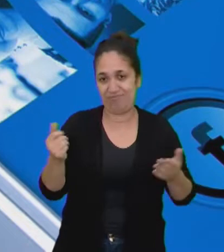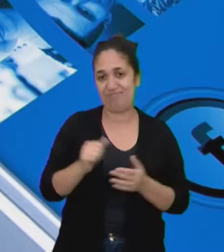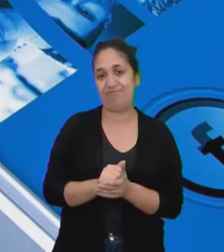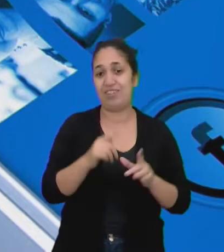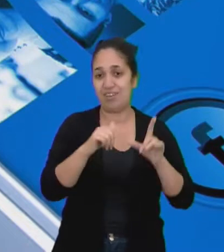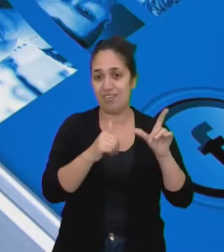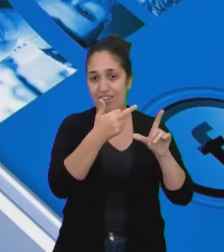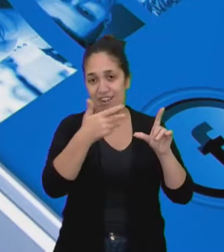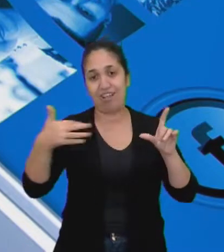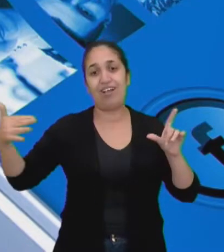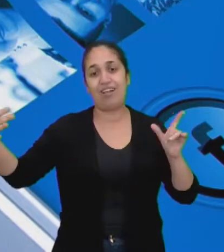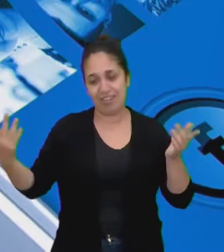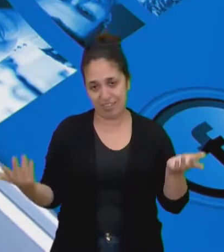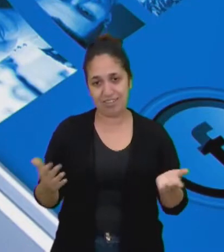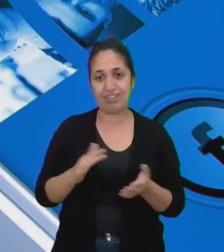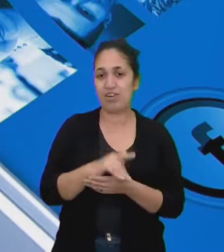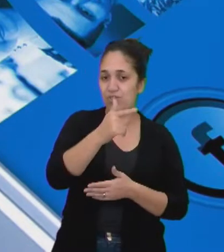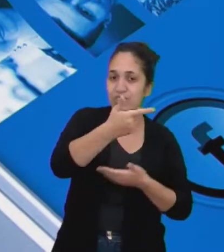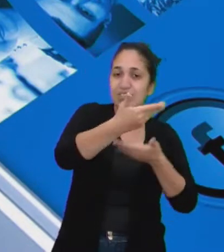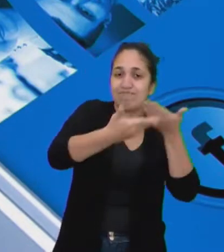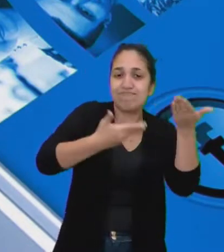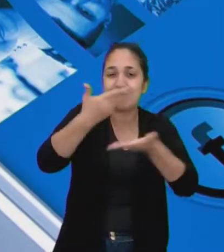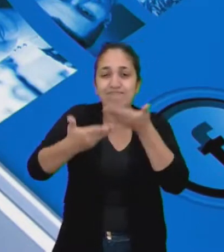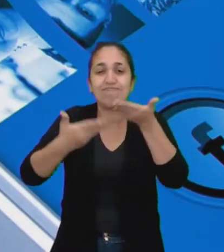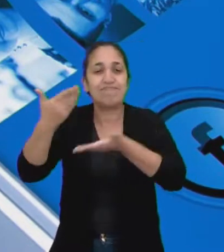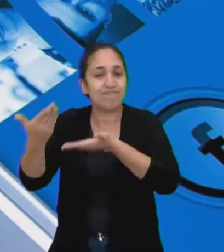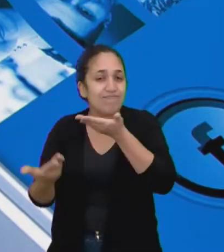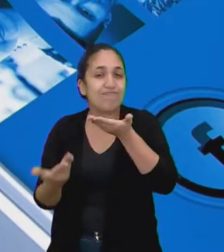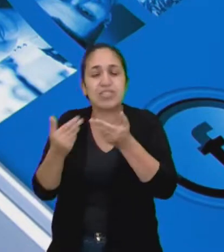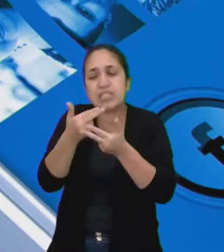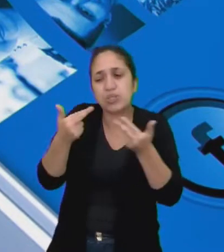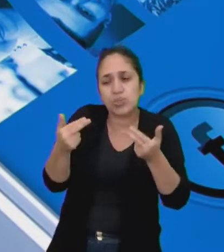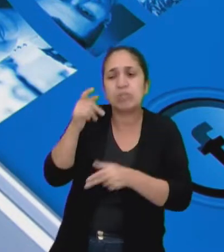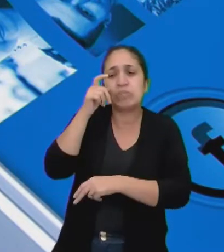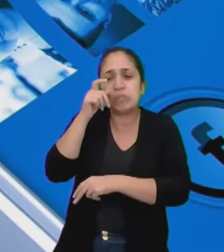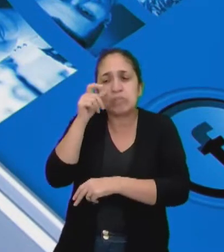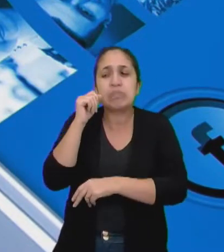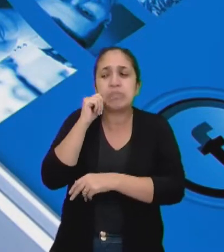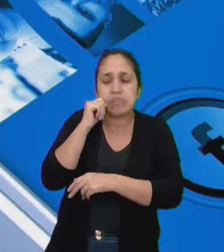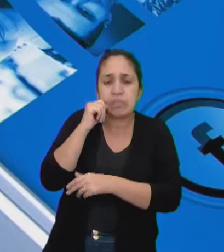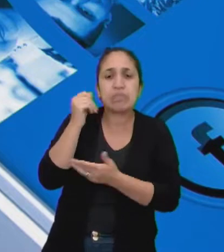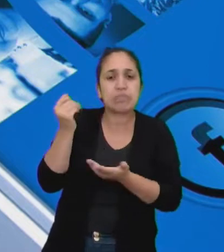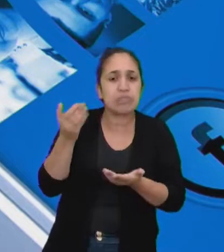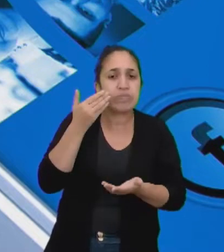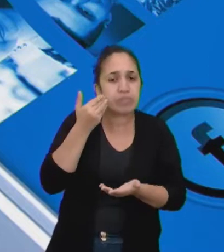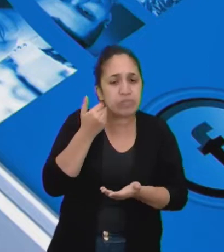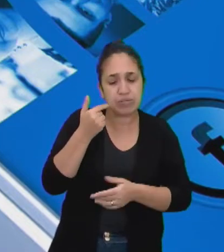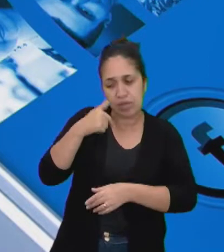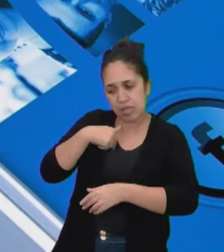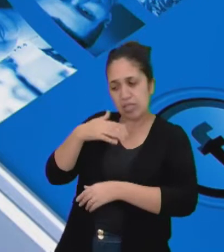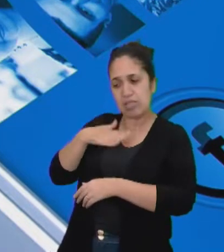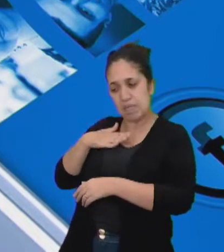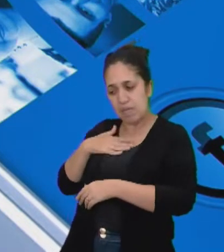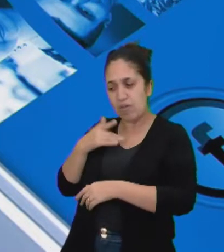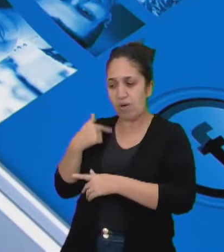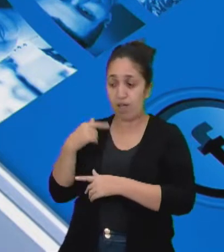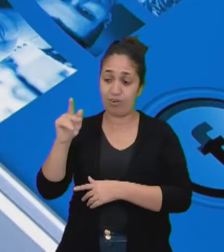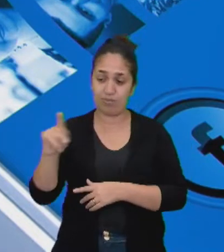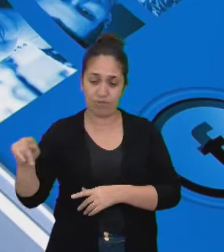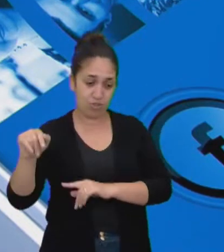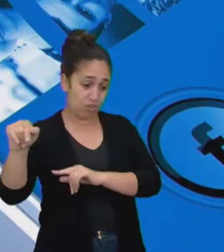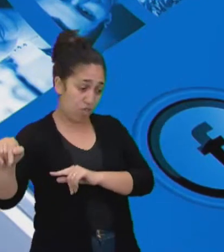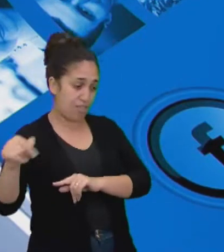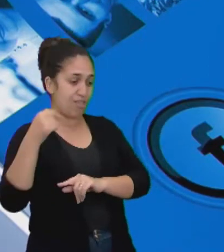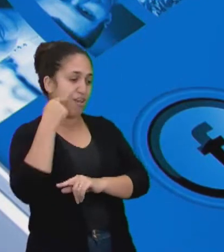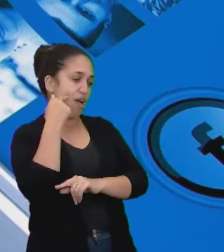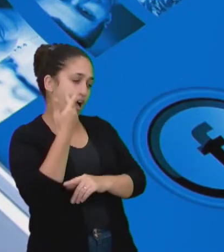de segundo anos. Então, vocês vão trocando e vendo o que é interessante de um para o outro. Esse é o meu, mas com certeza o professor de vocês pode trazer